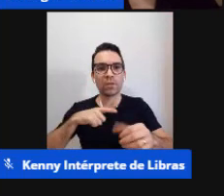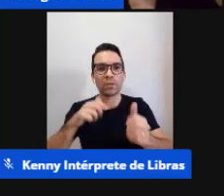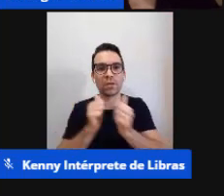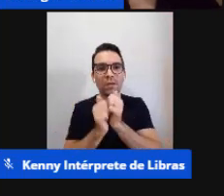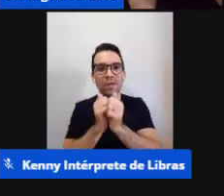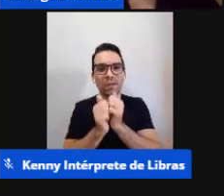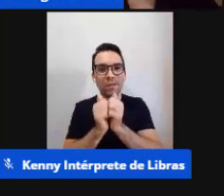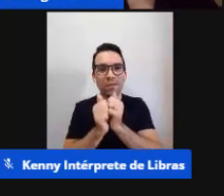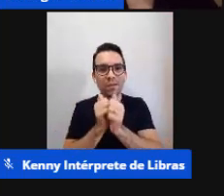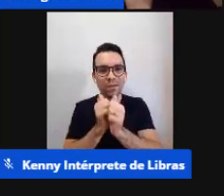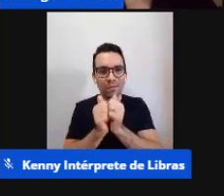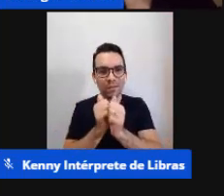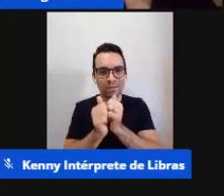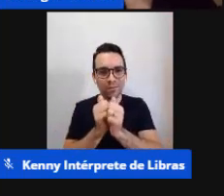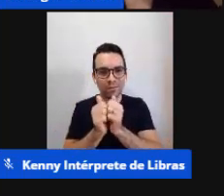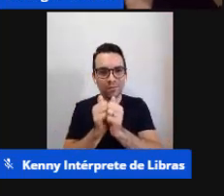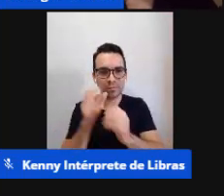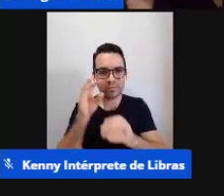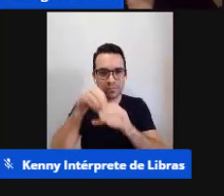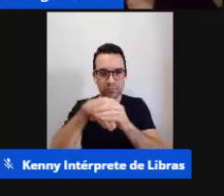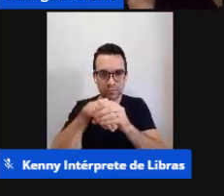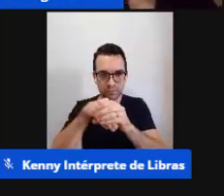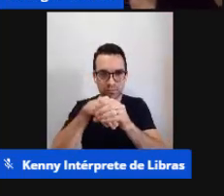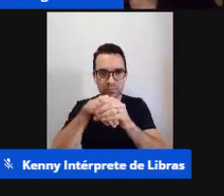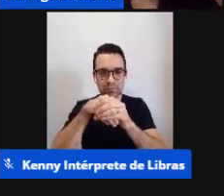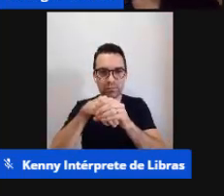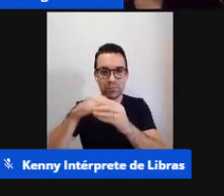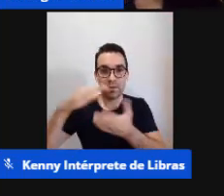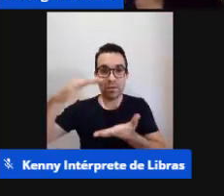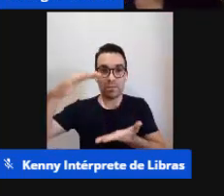pequeno. E nessas latas grandes eu vou colocar